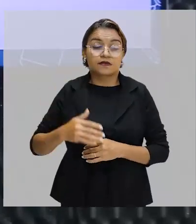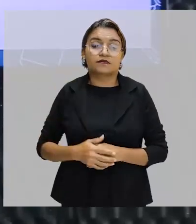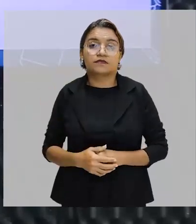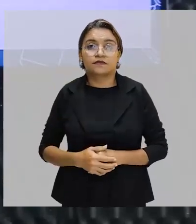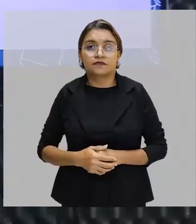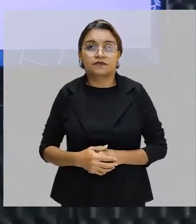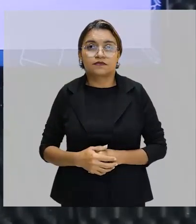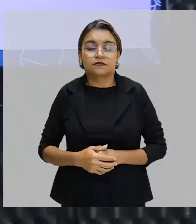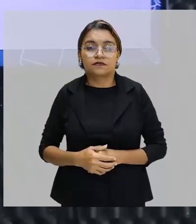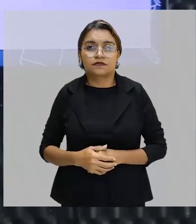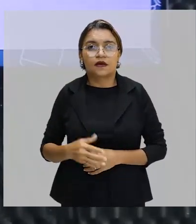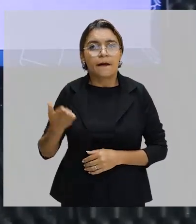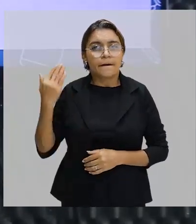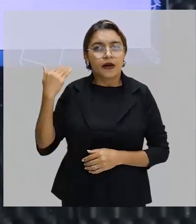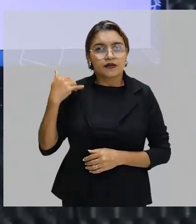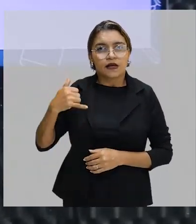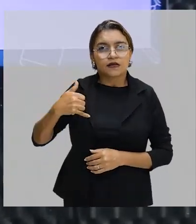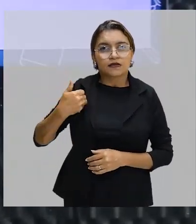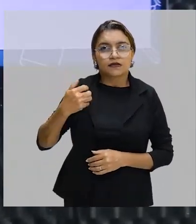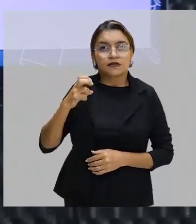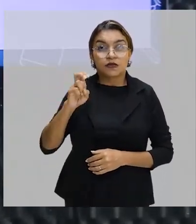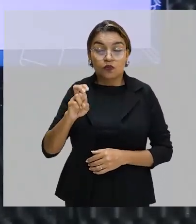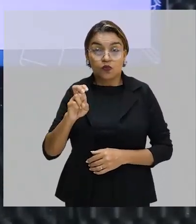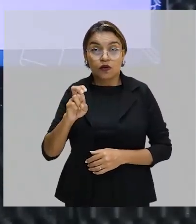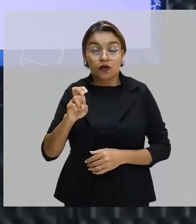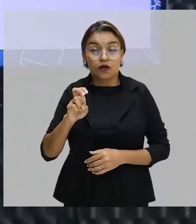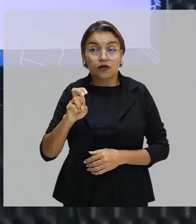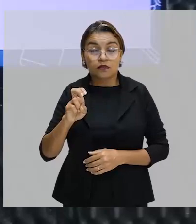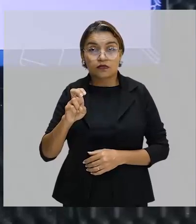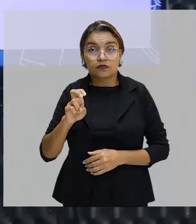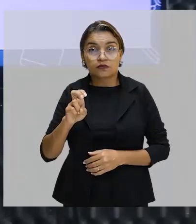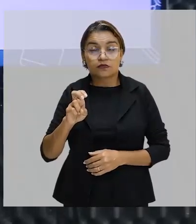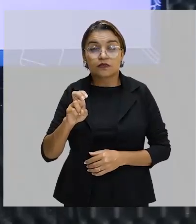eu estava com 5 anos, eles me diziam,